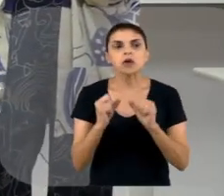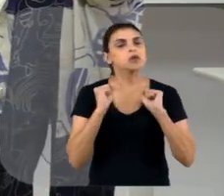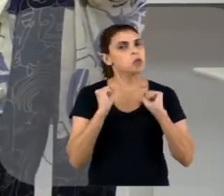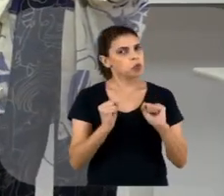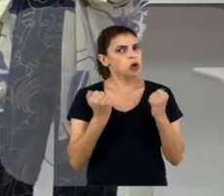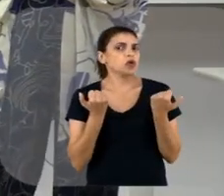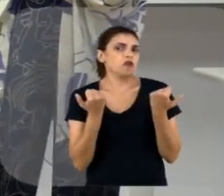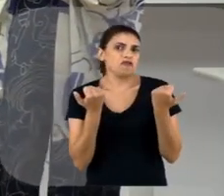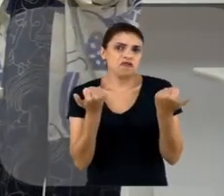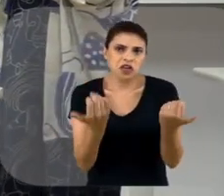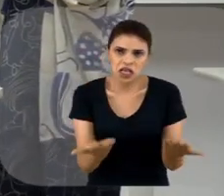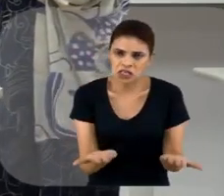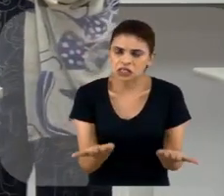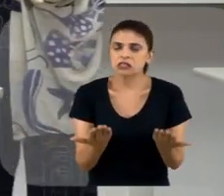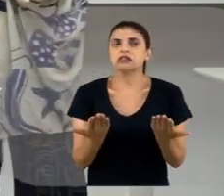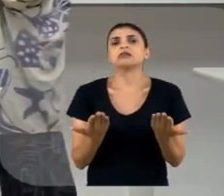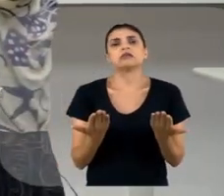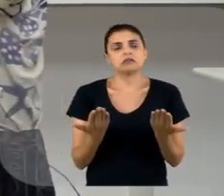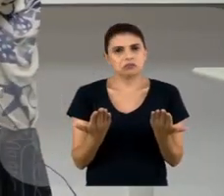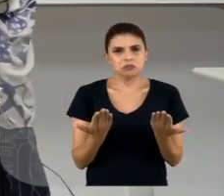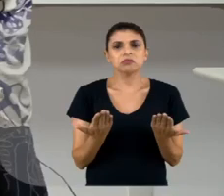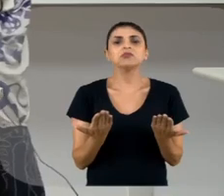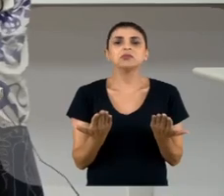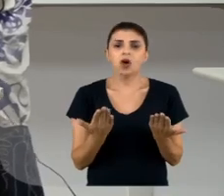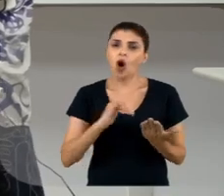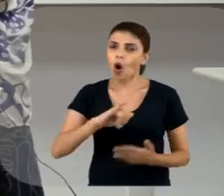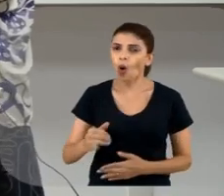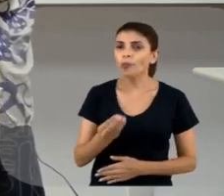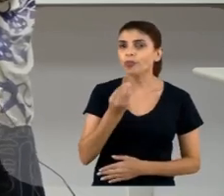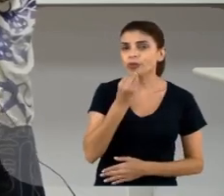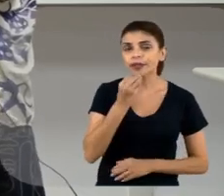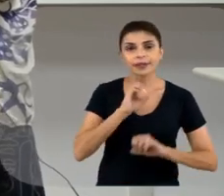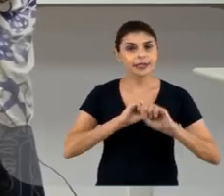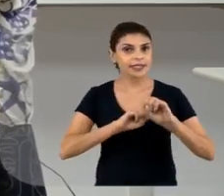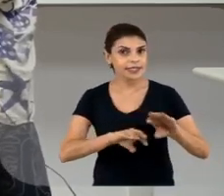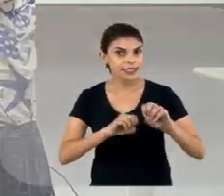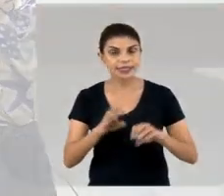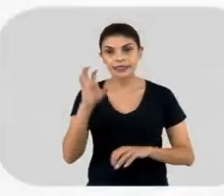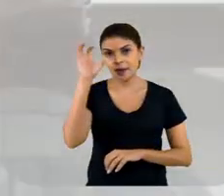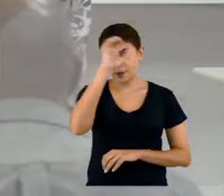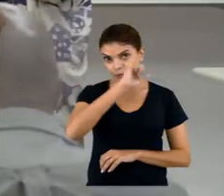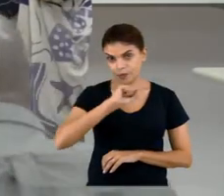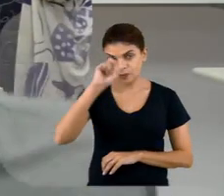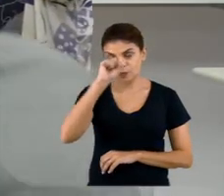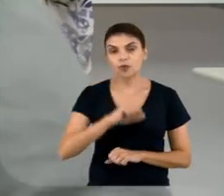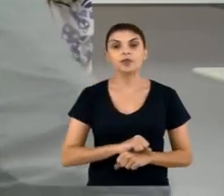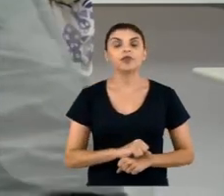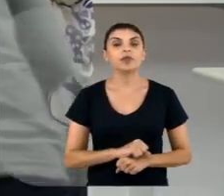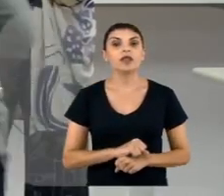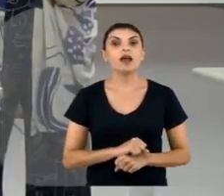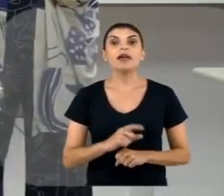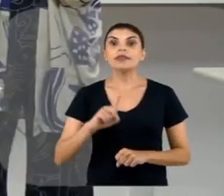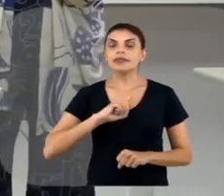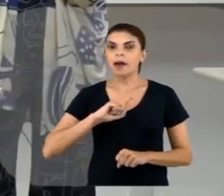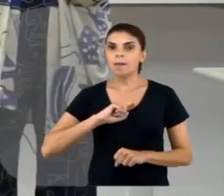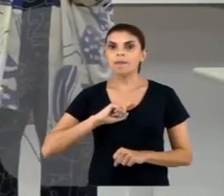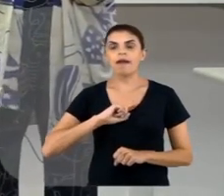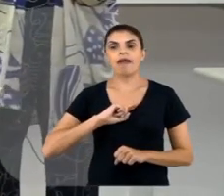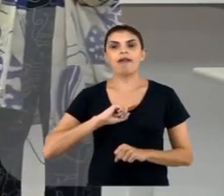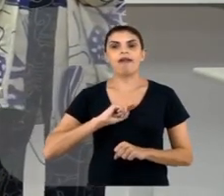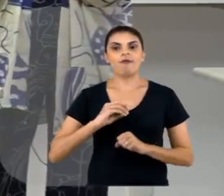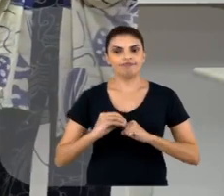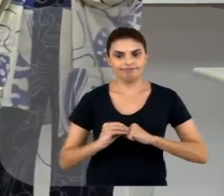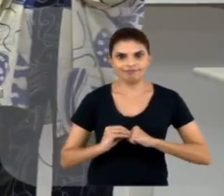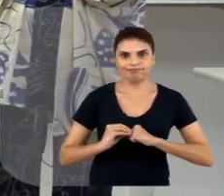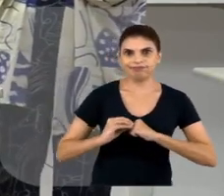né, que oferecem essa oportunidade de ensino e aprendizagem. A transmissão de conhecimento não